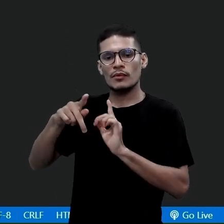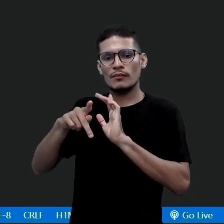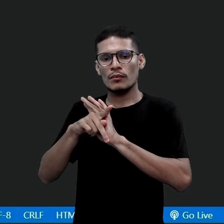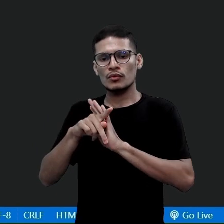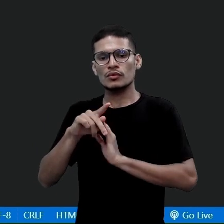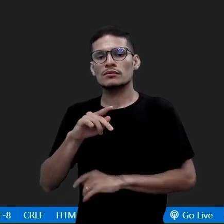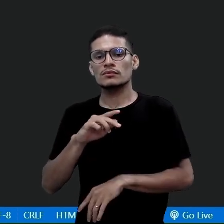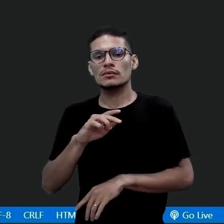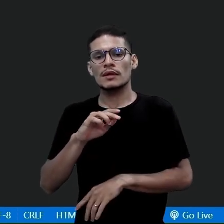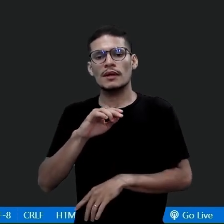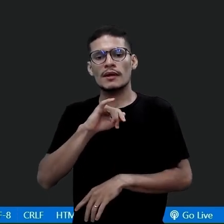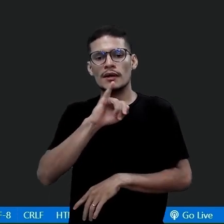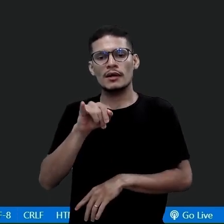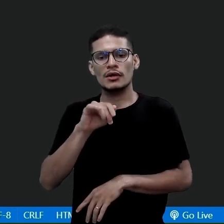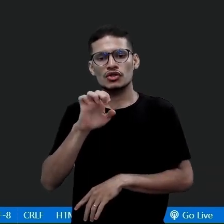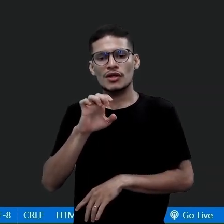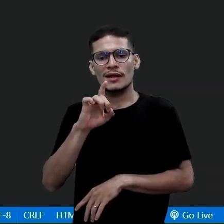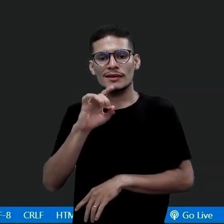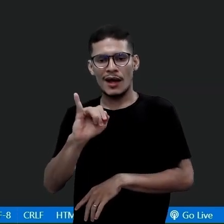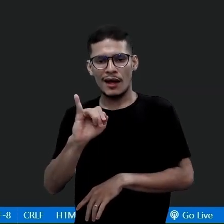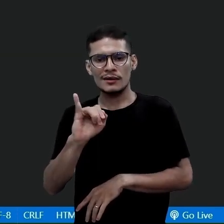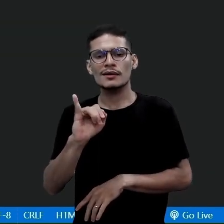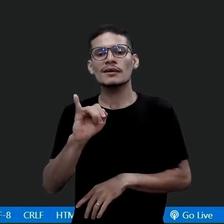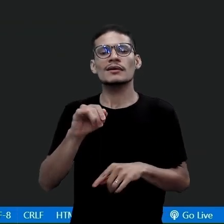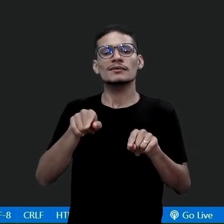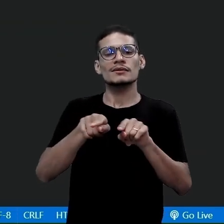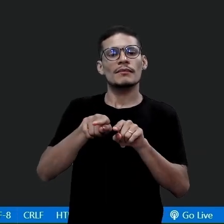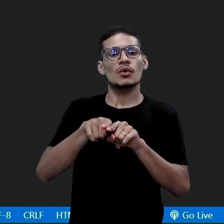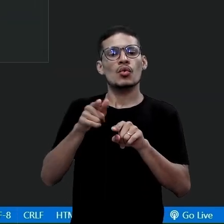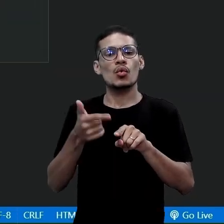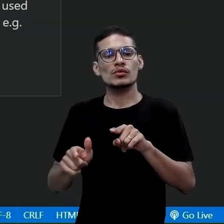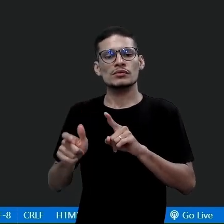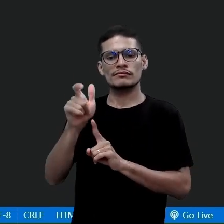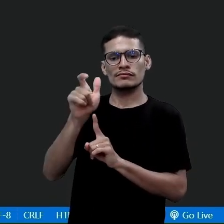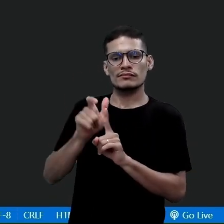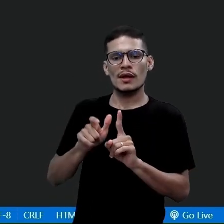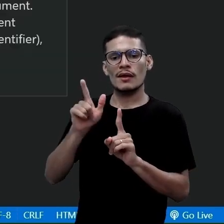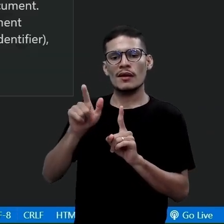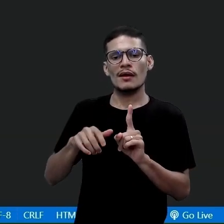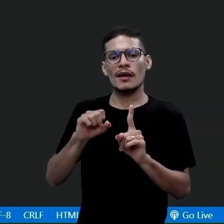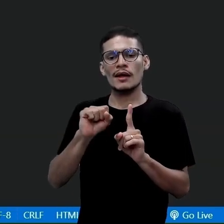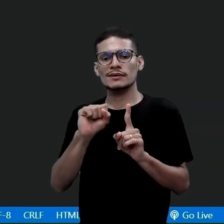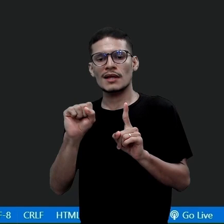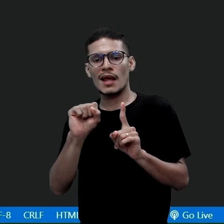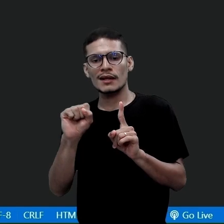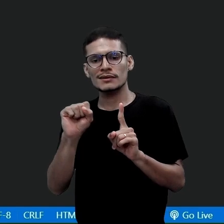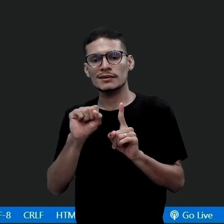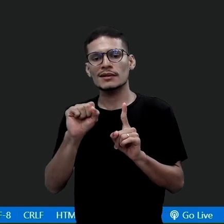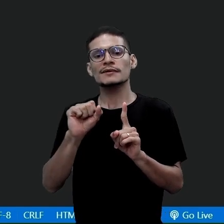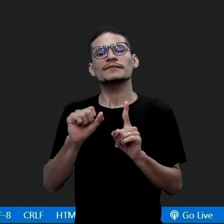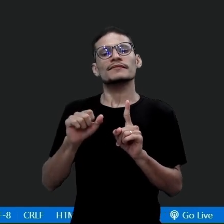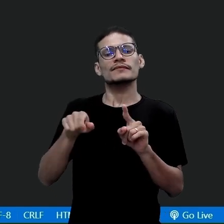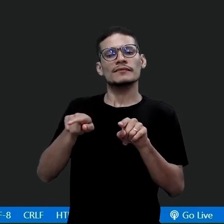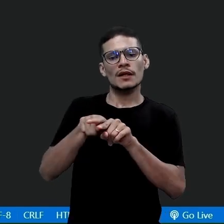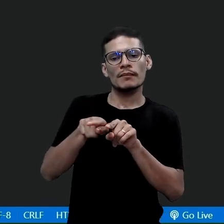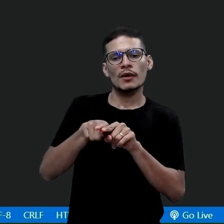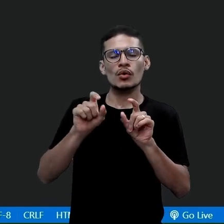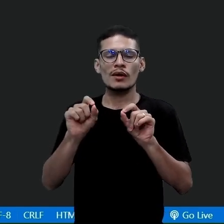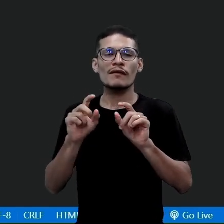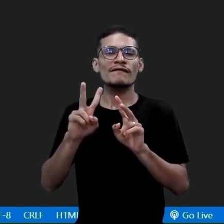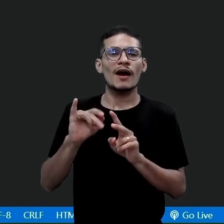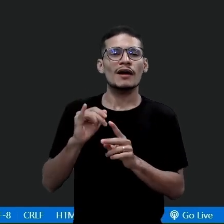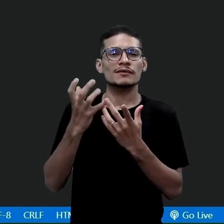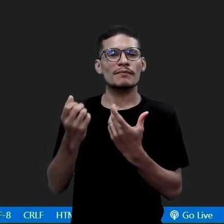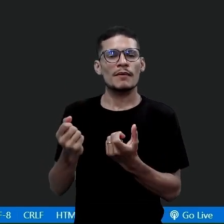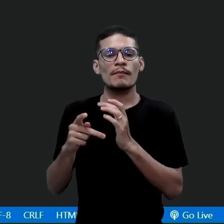Jedi. O segundo terá outra span com a ID SS de span_sif, que receberá os valores gerados para o